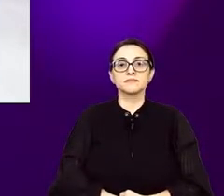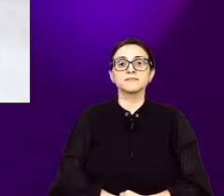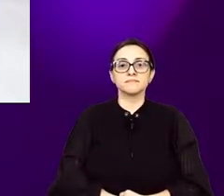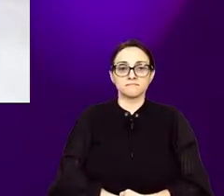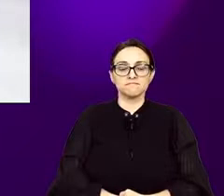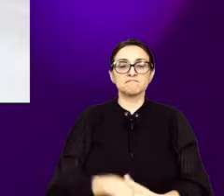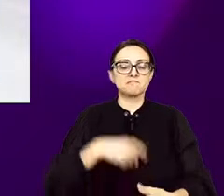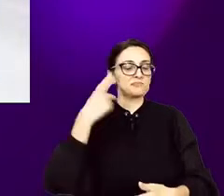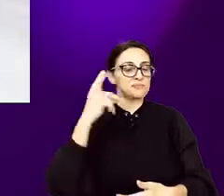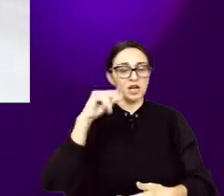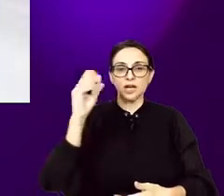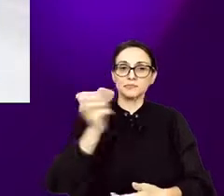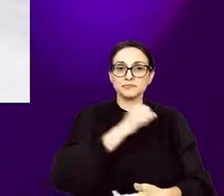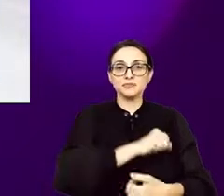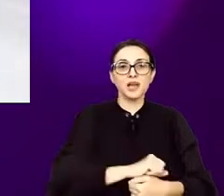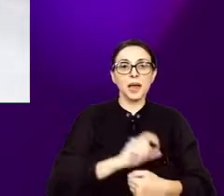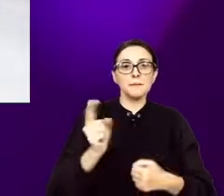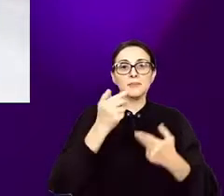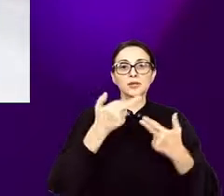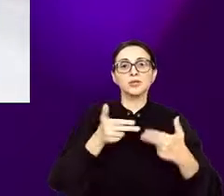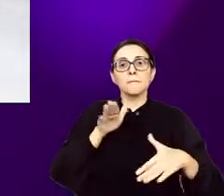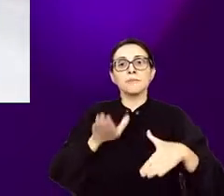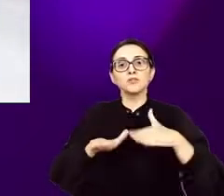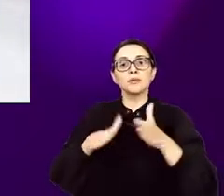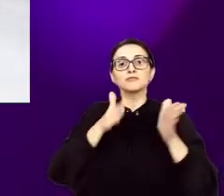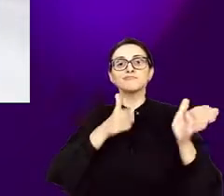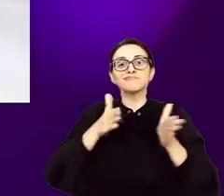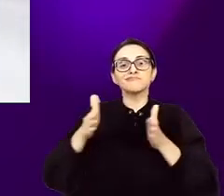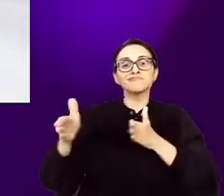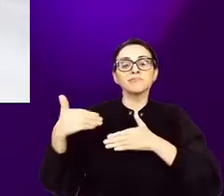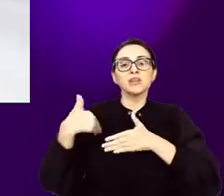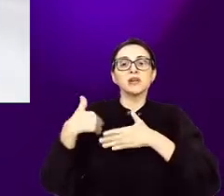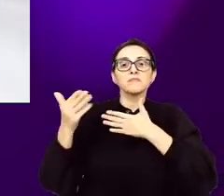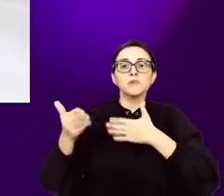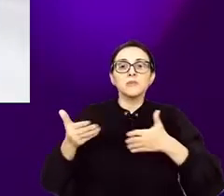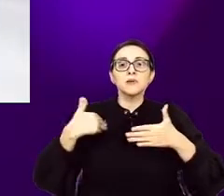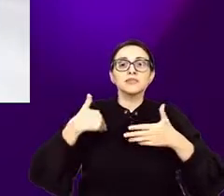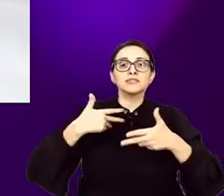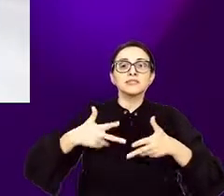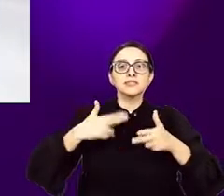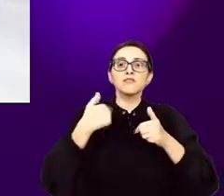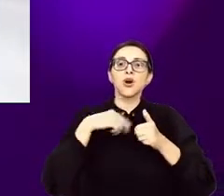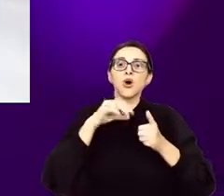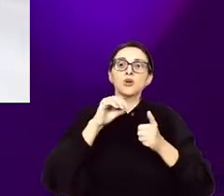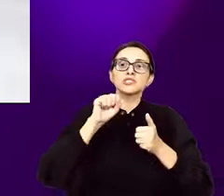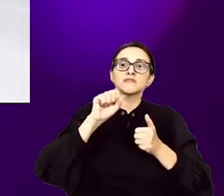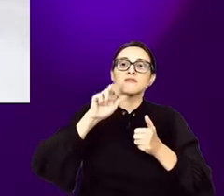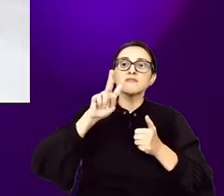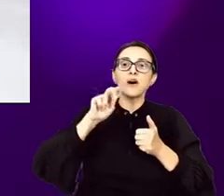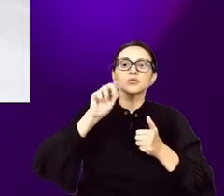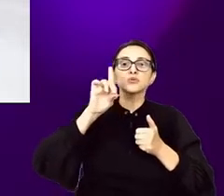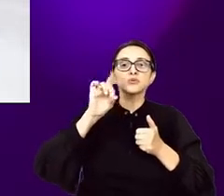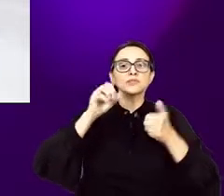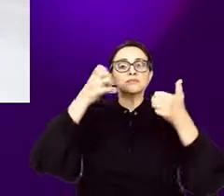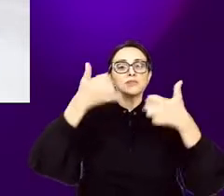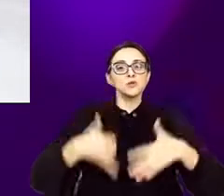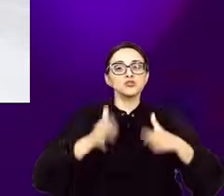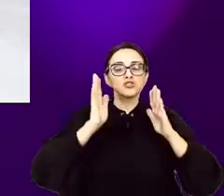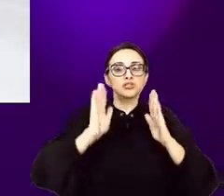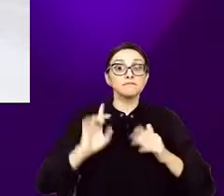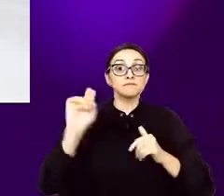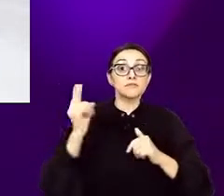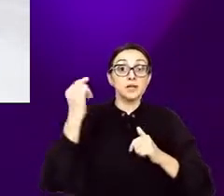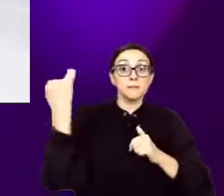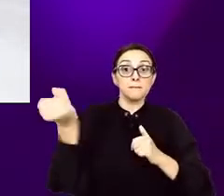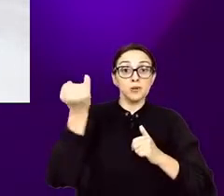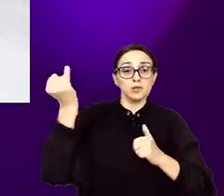Então, vamos lá. Primeiro, em relação ao passo a passo da cirurgia, a gente vai entrar um pouquinho no que o Dr. Oswaldo já nos passou, mas uma coisa muito importante